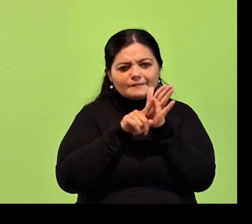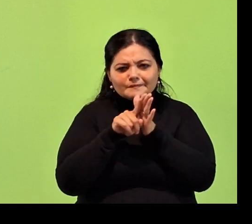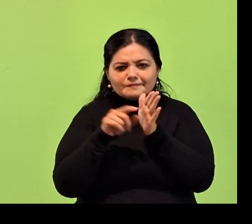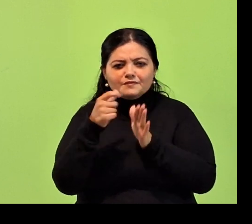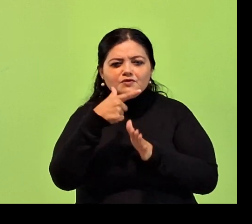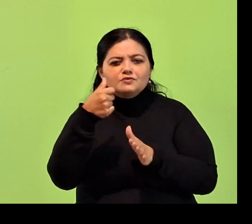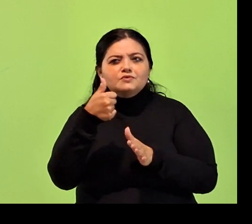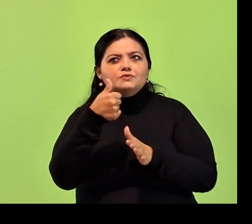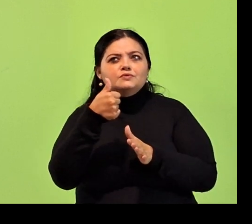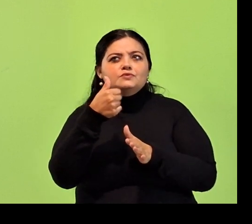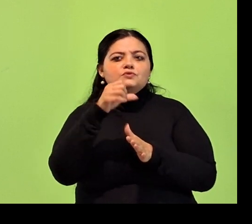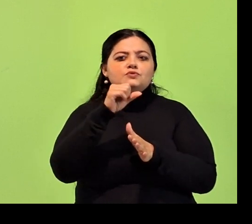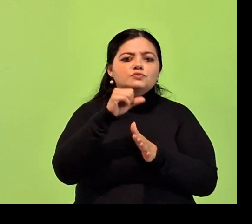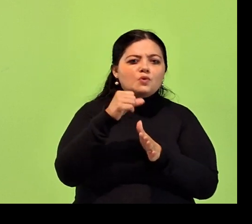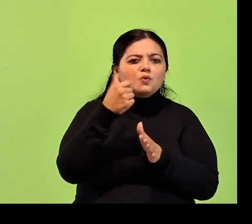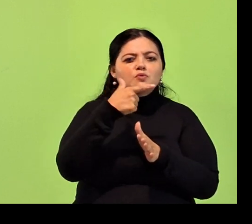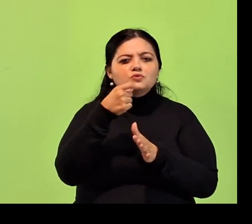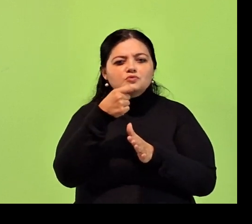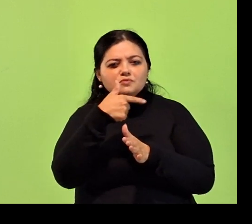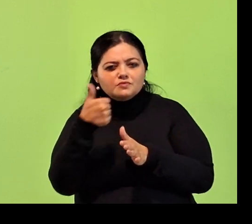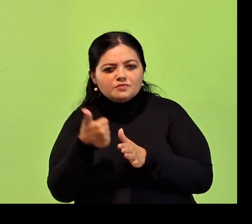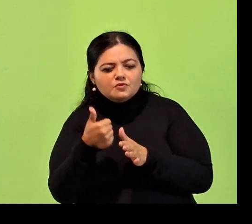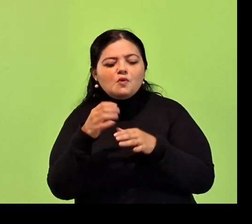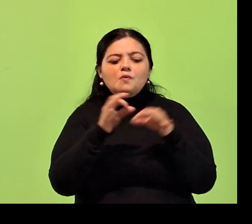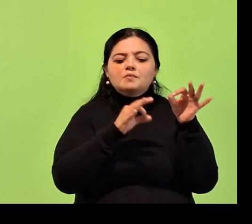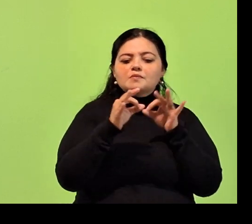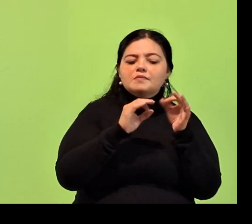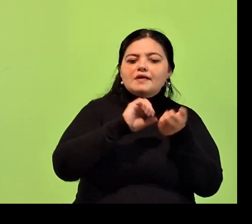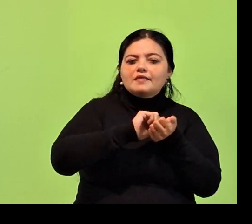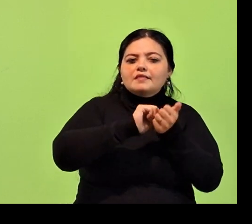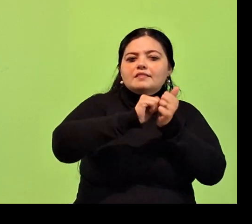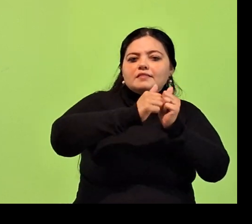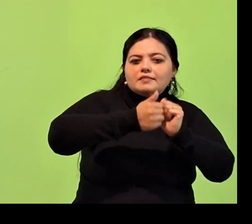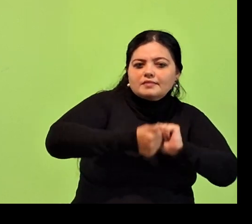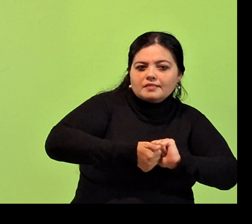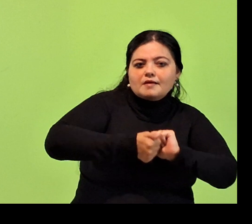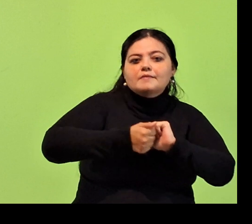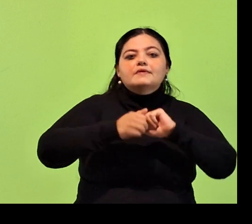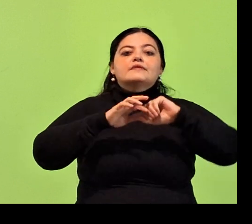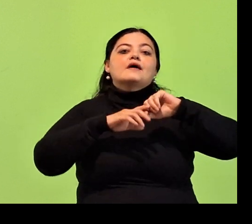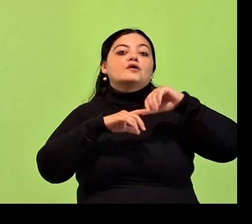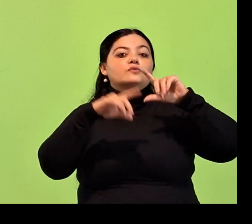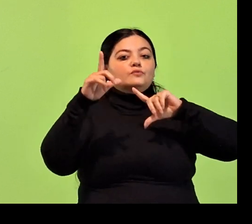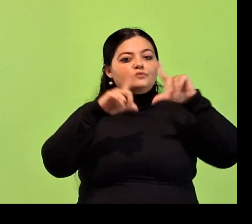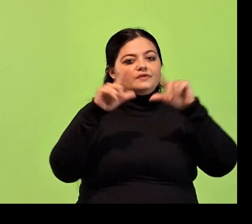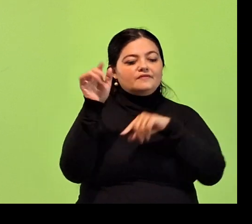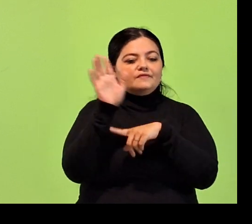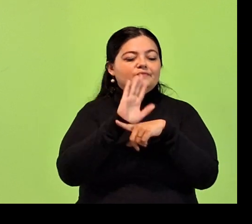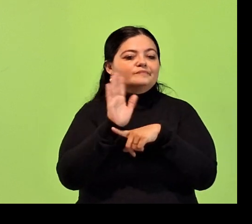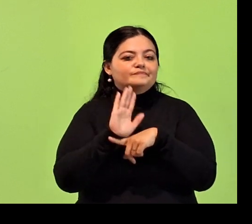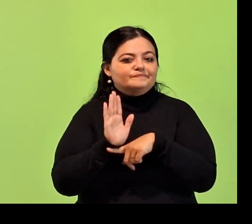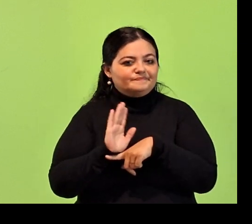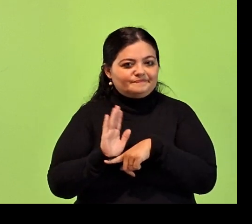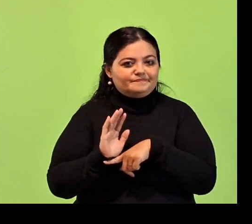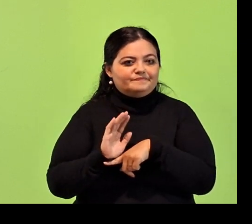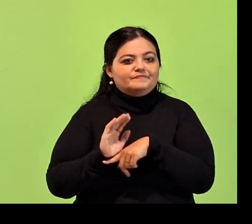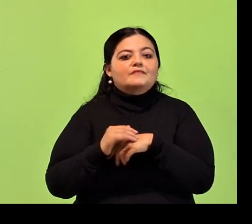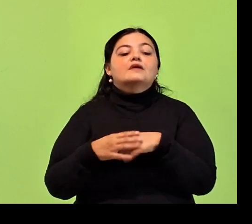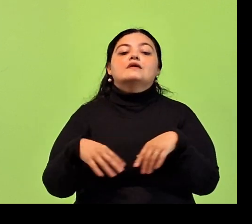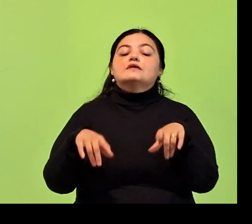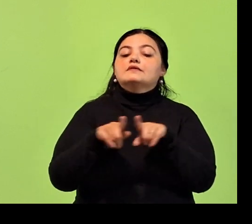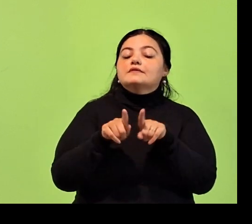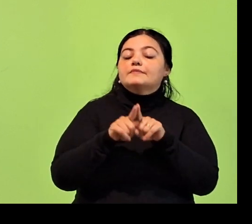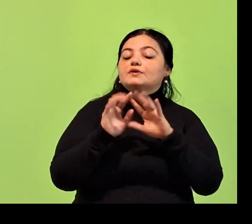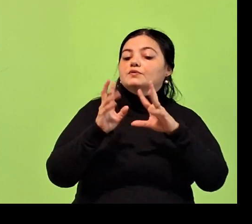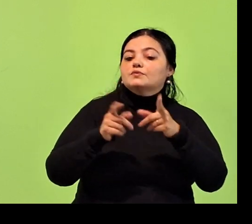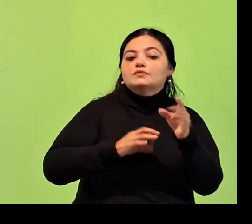2018 e 2021. O projeto foi adaptado para o formato de série de TV pela Globoplay. E também o projeto inteiro